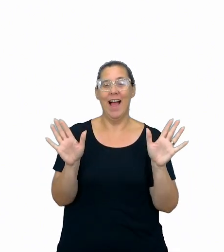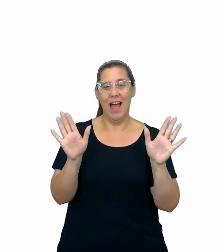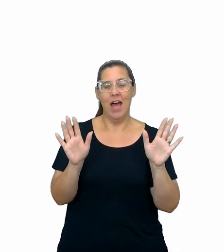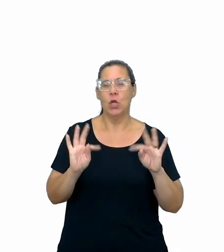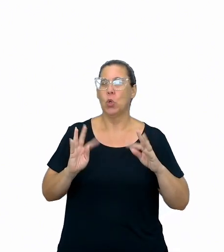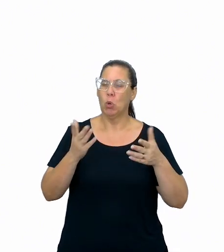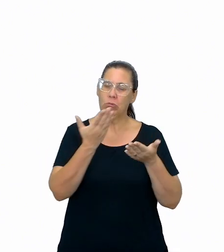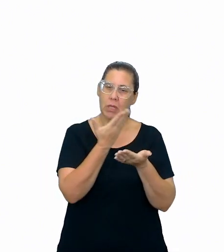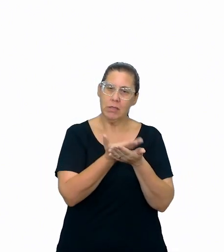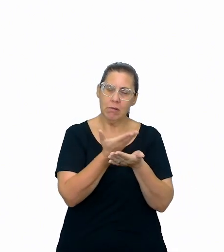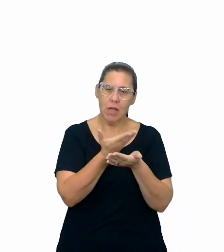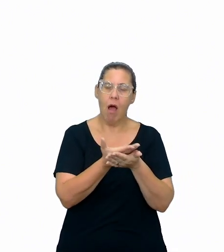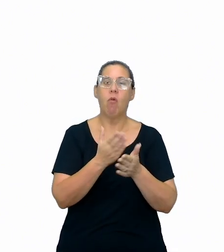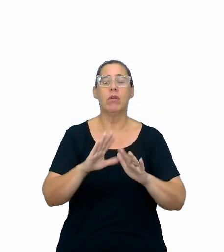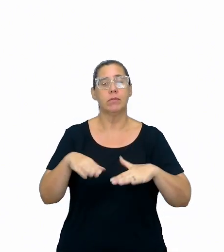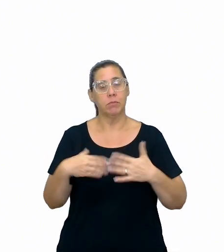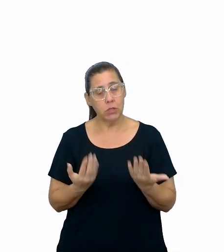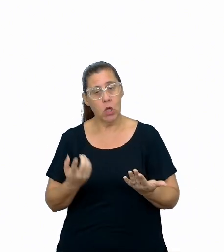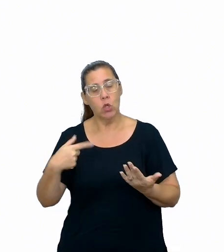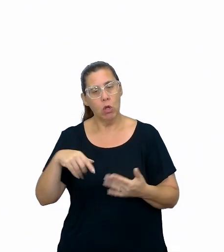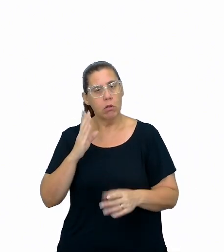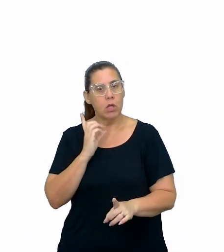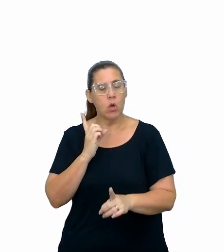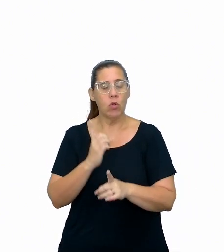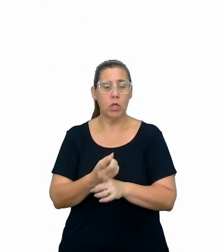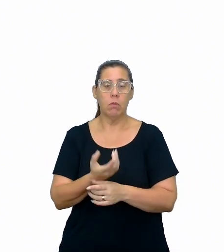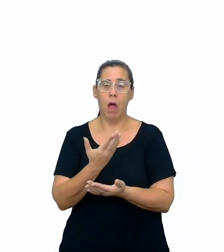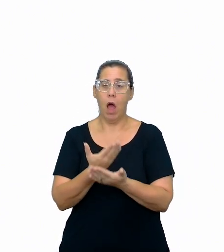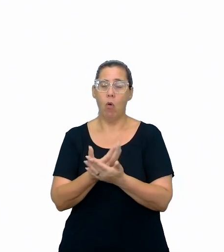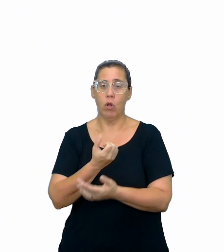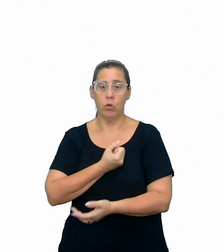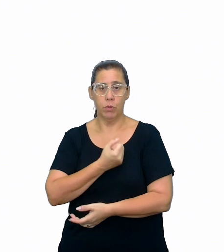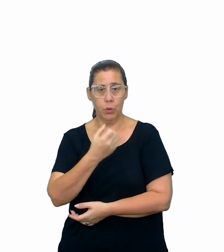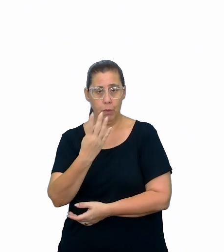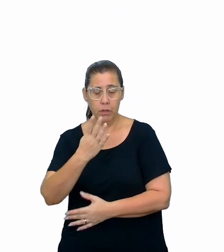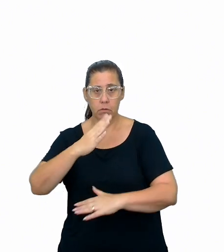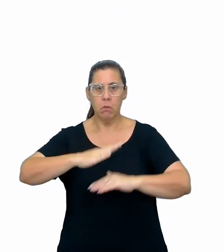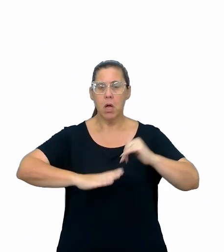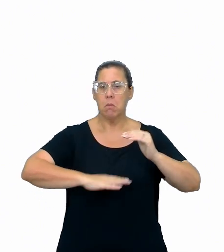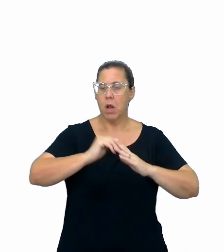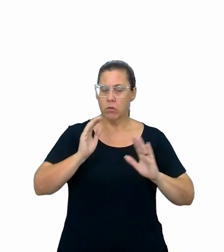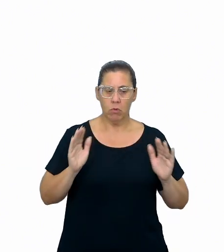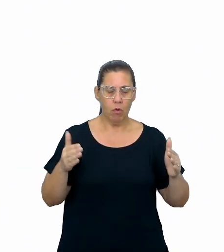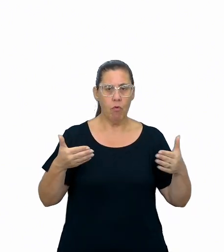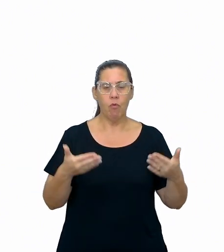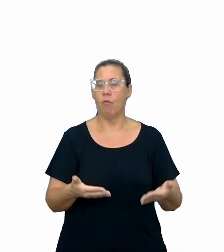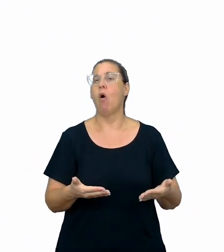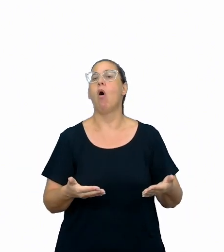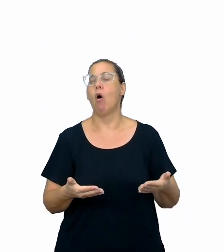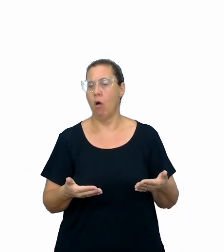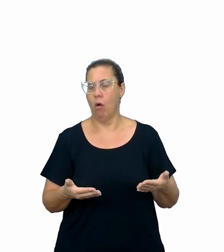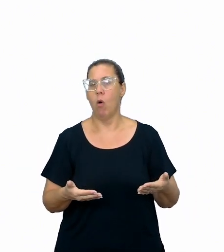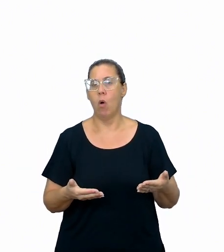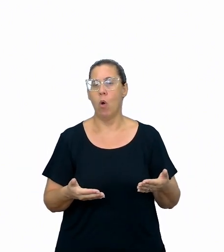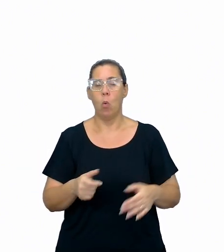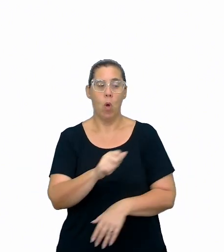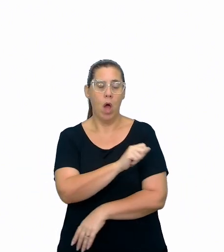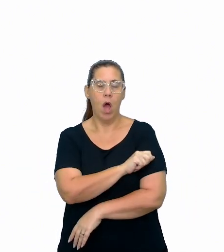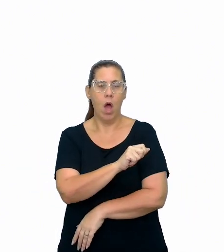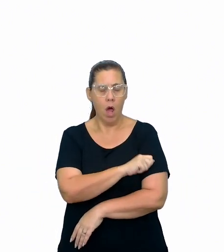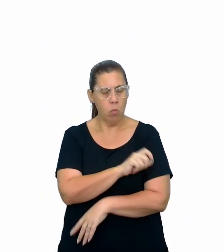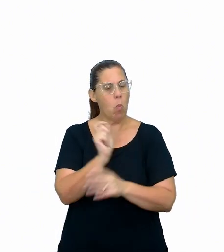das aulas, né? Então, por isso, nós encontramos na aula 4 uma habilidade que se refere ao estudante ser capaz de ler